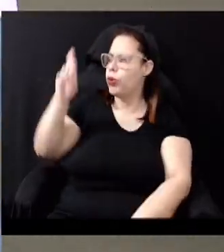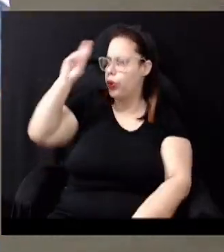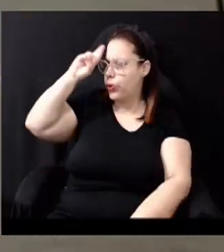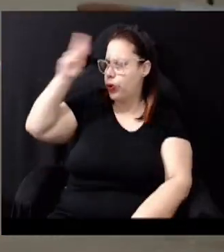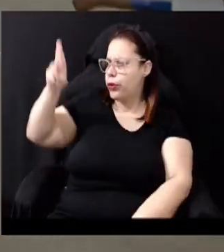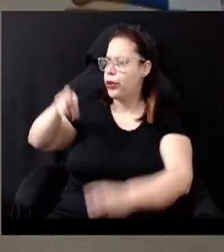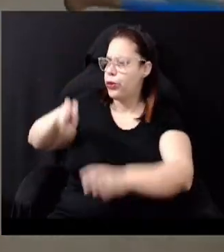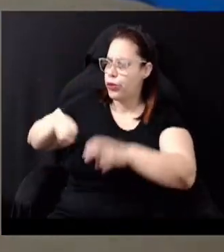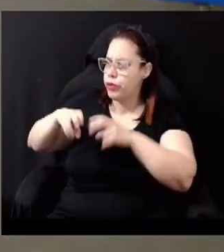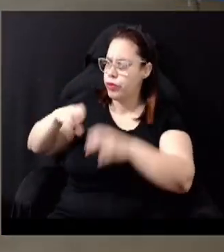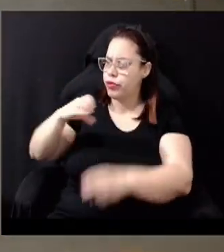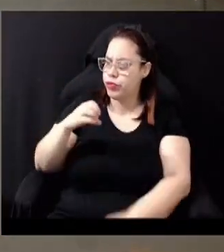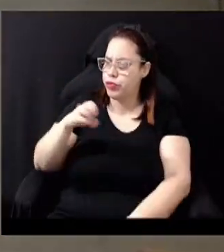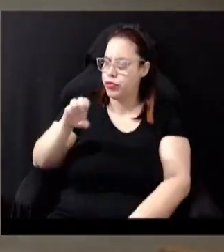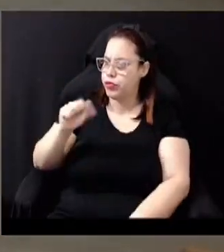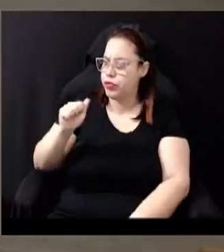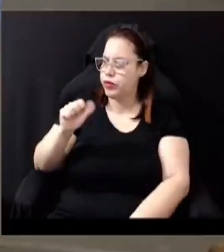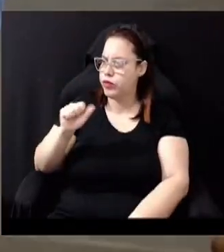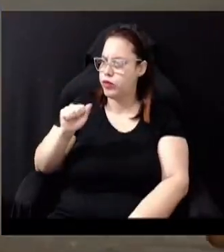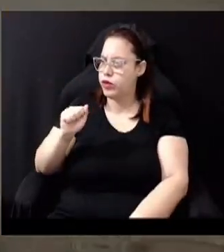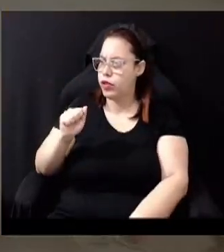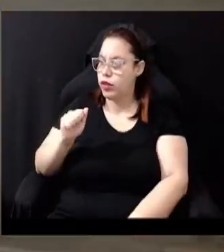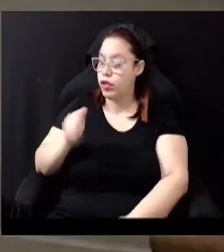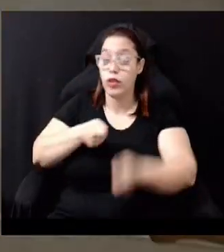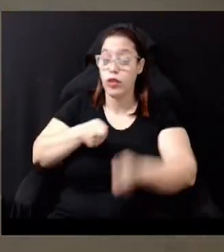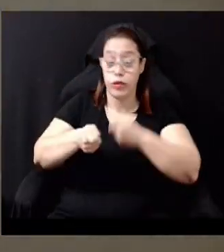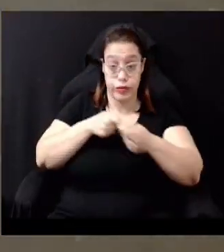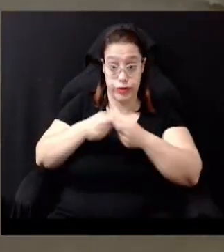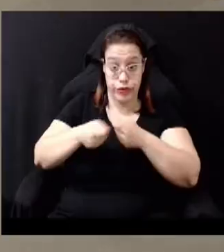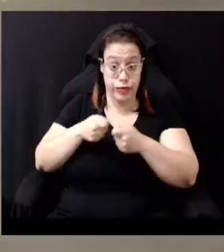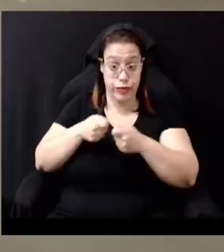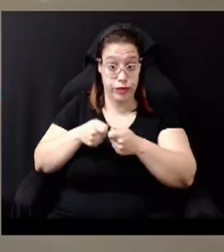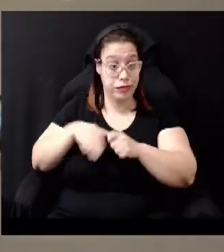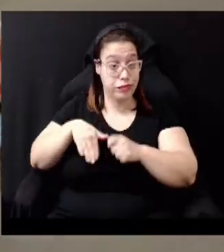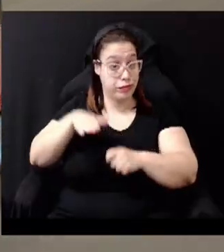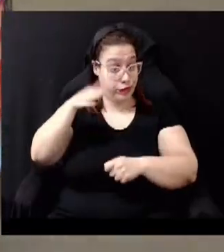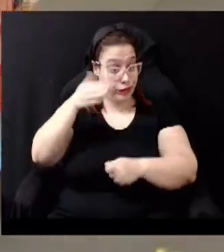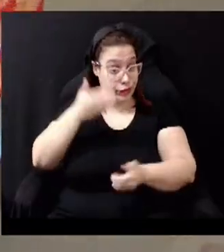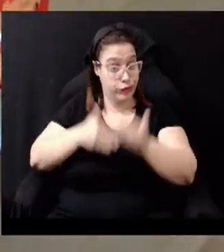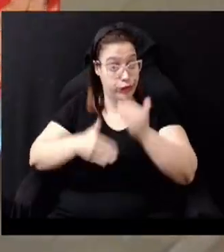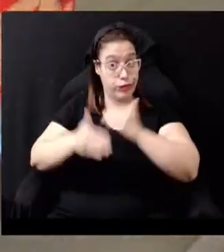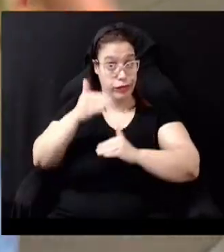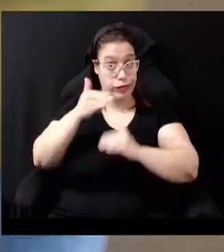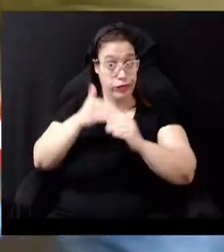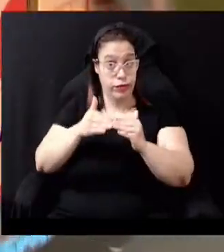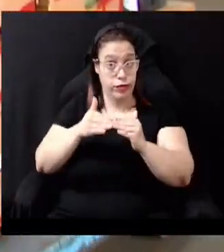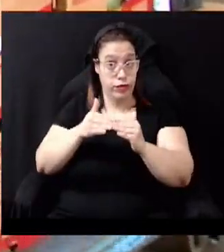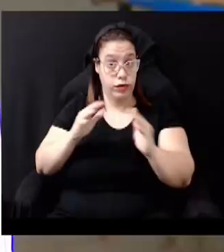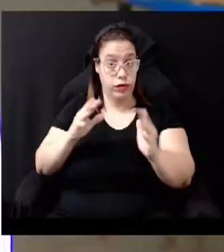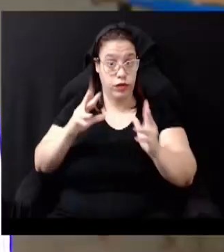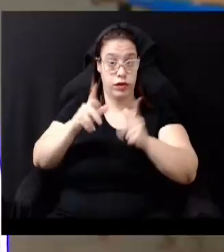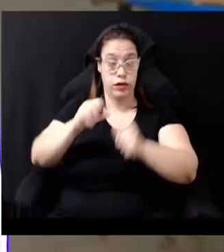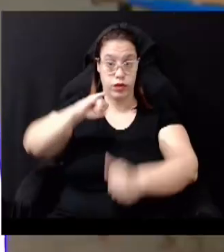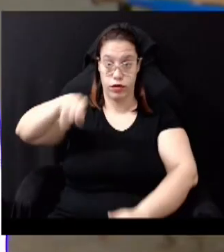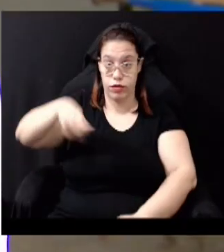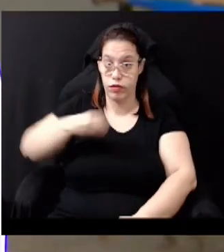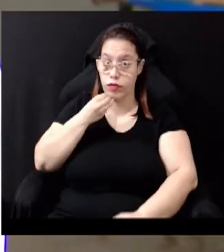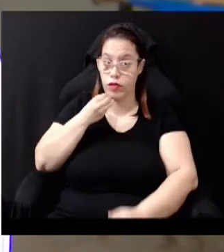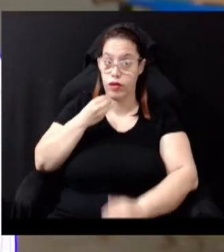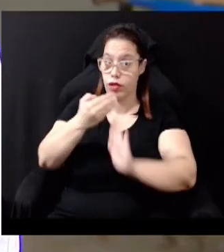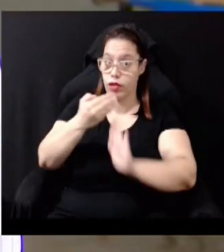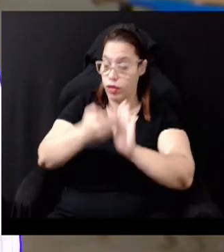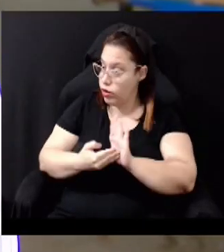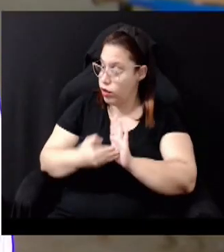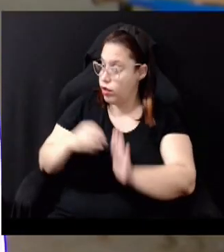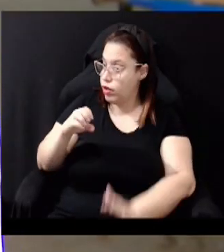Ceasa, o momento exige uma gestão agrocomercial mais elaborada para total aproveitamento da estação. A Ceasa Campinas,